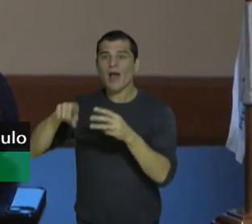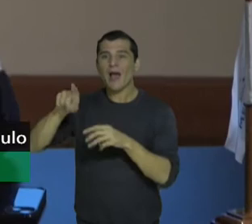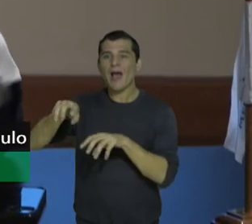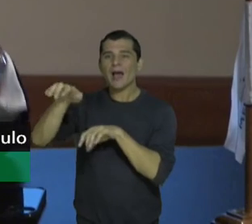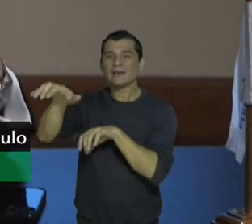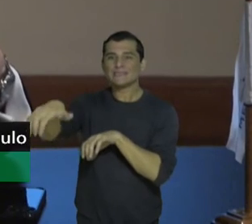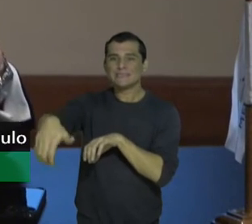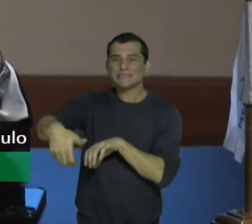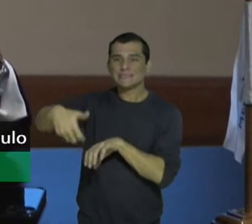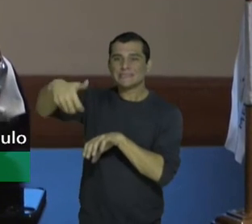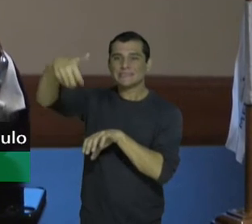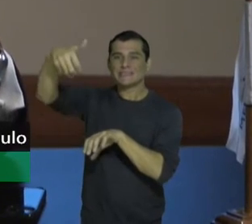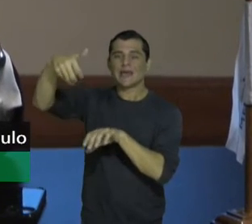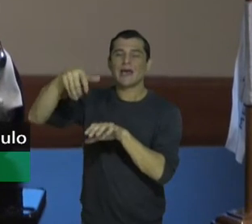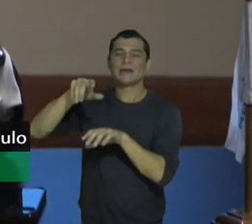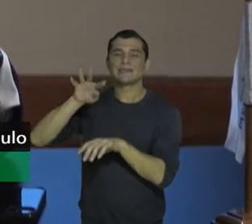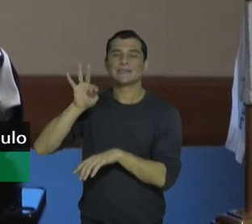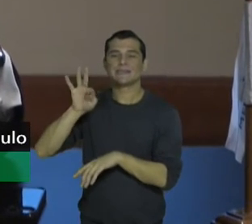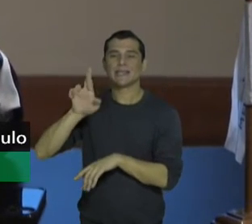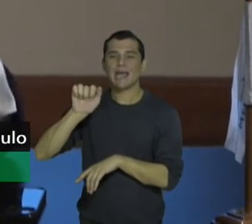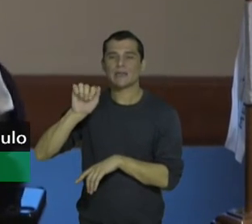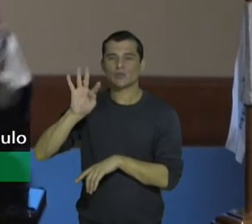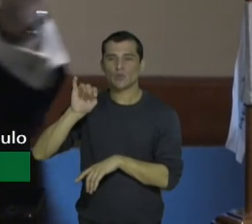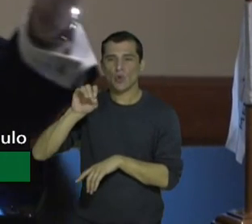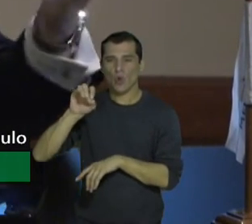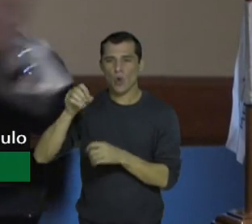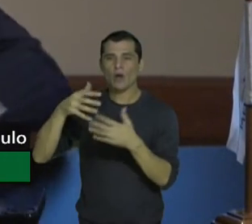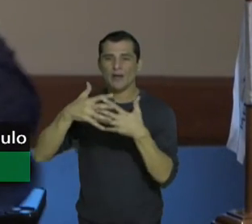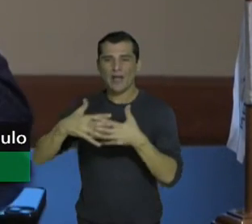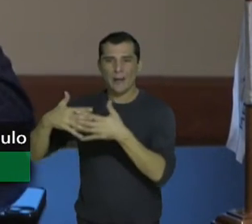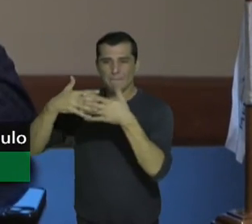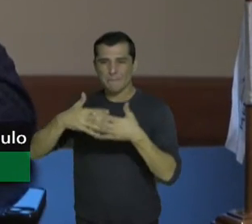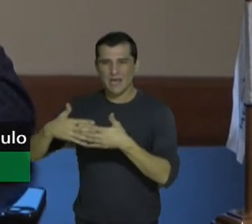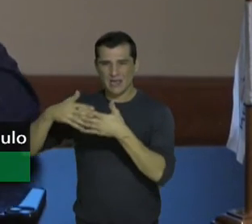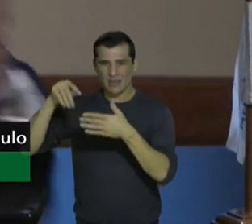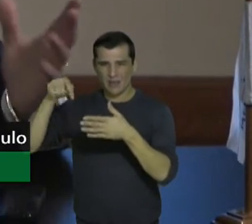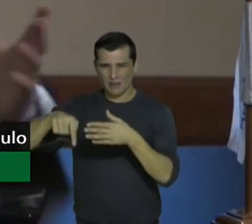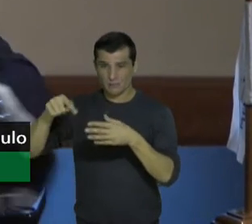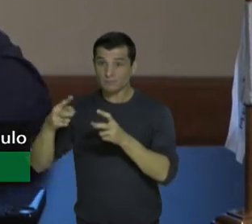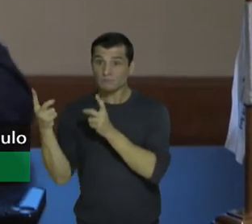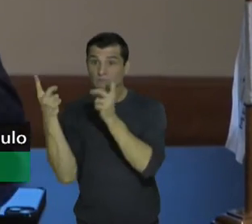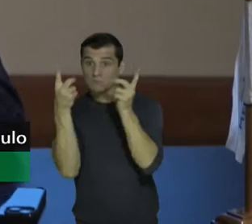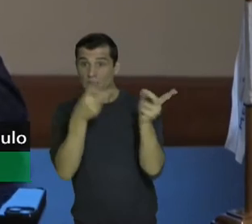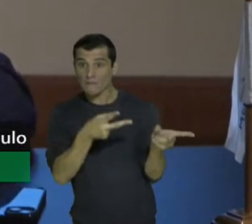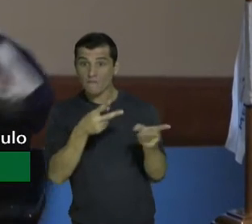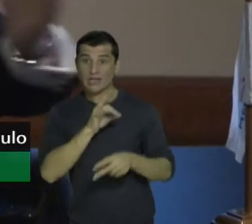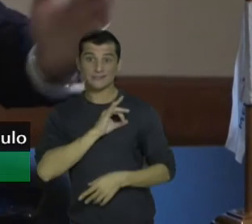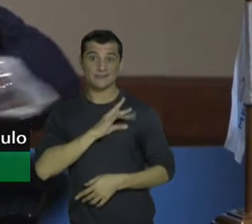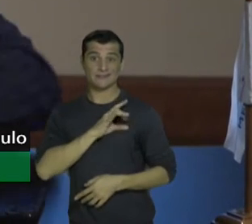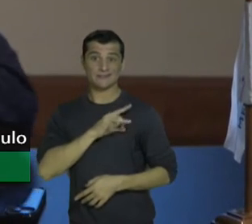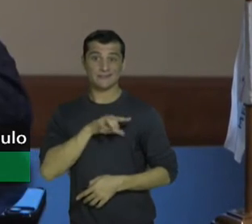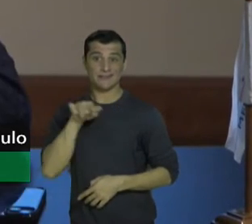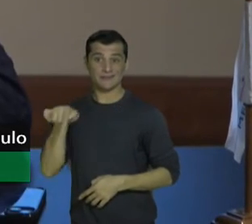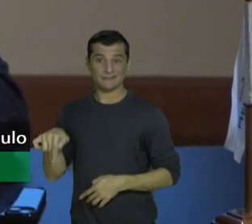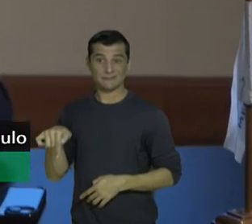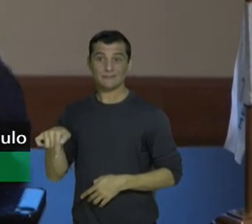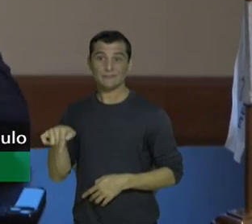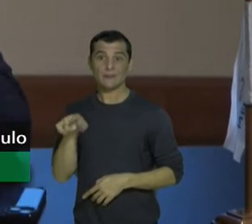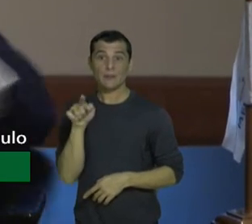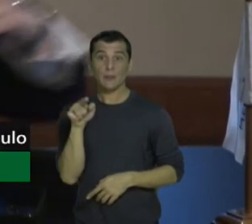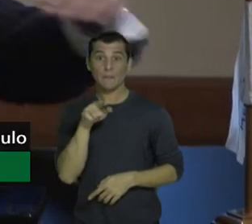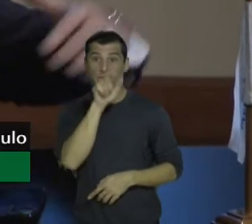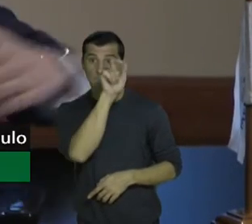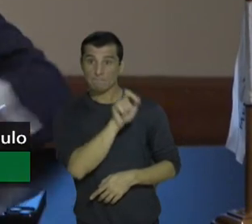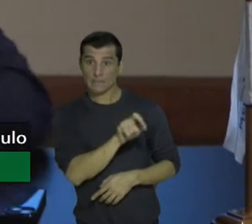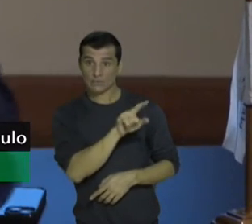produtos de altíssimo valor agregado tá exporta pro Chile e até me dava uma dor no coração porque o carro que eu comprei no Chile isso